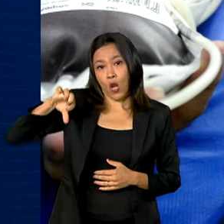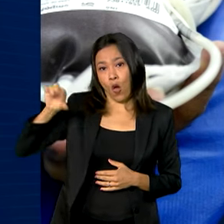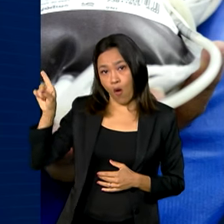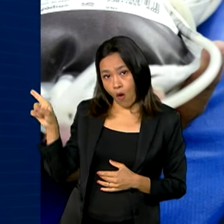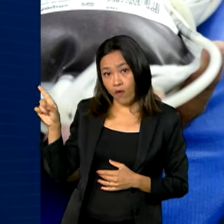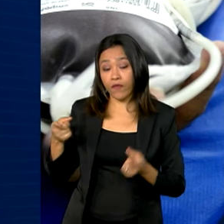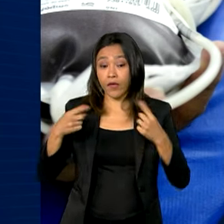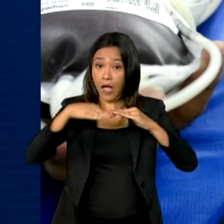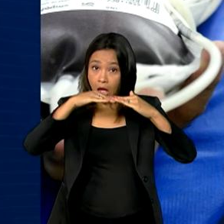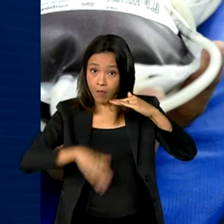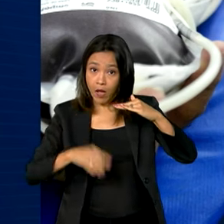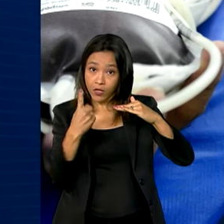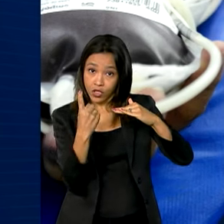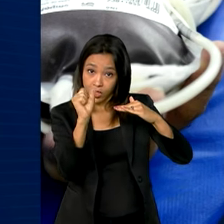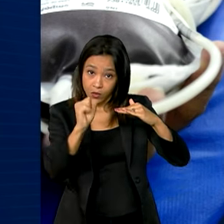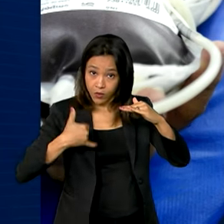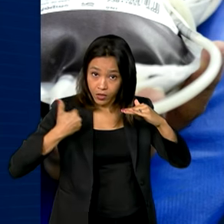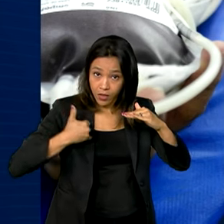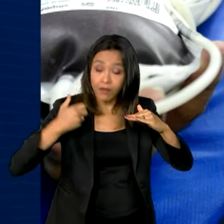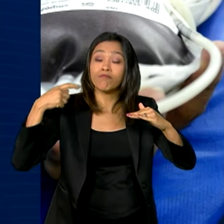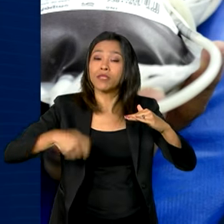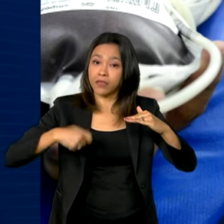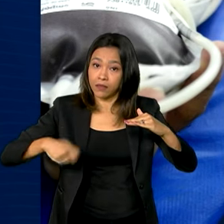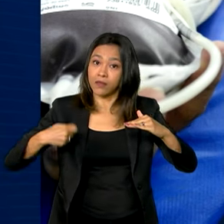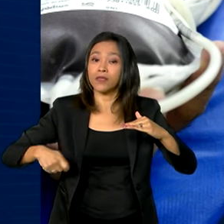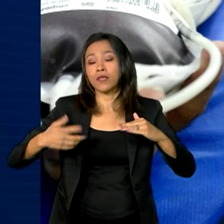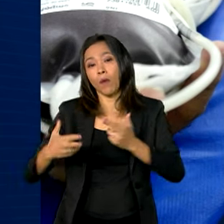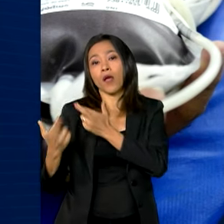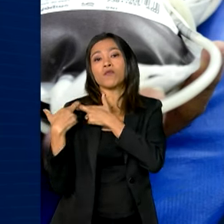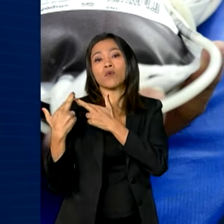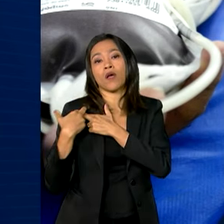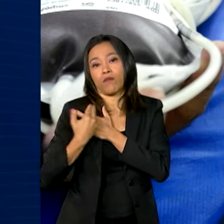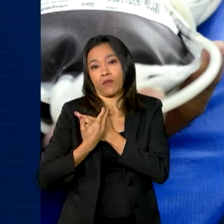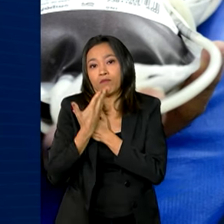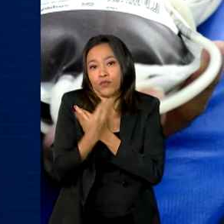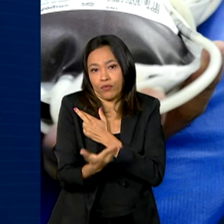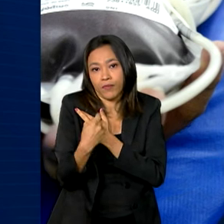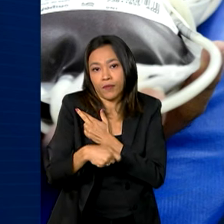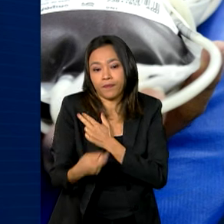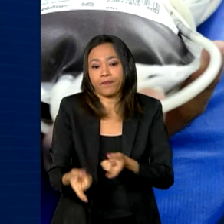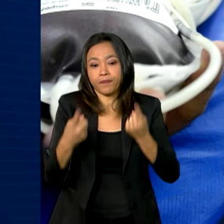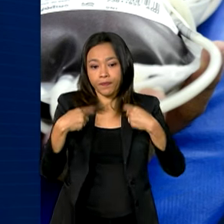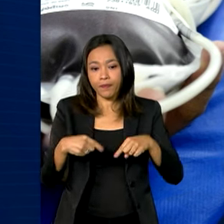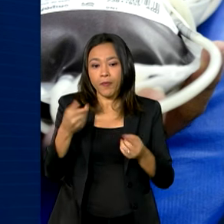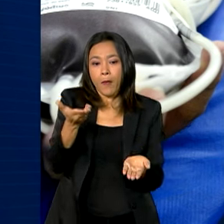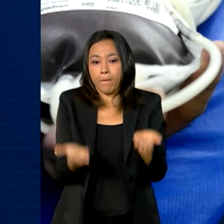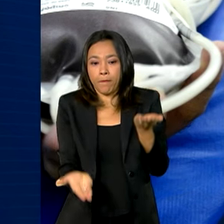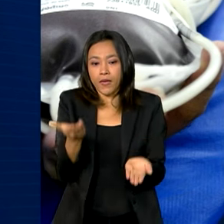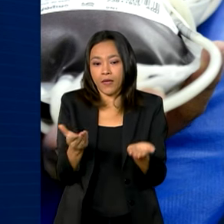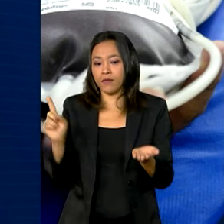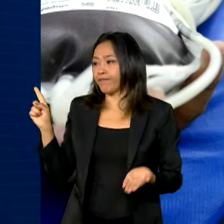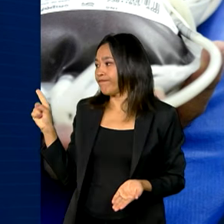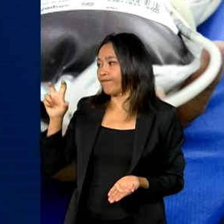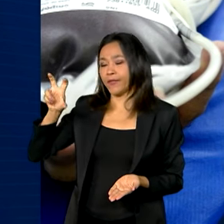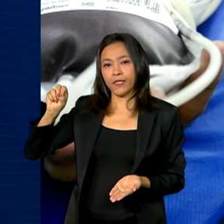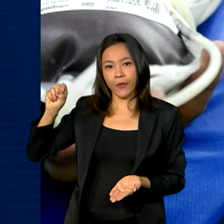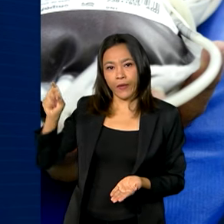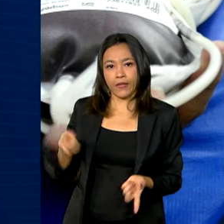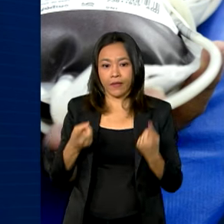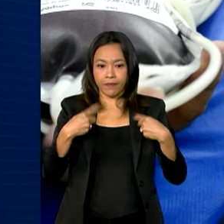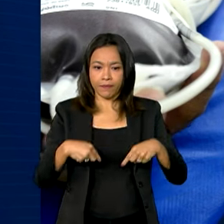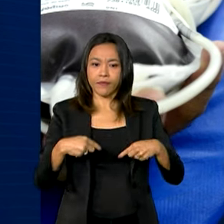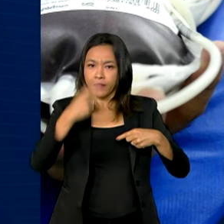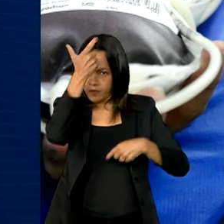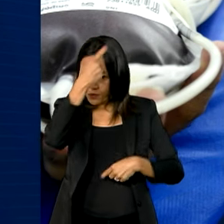que os menores de 18 devem ter autorização de um responsável legal, pesar no mínimo 50 quilos, estar em